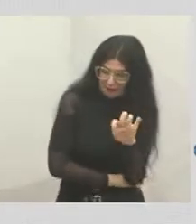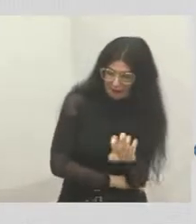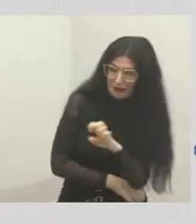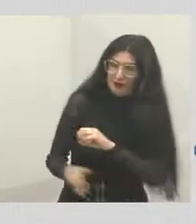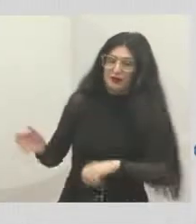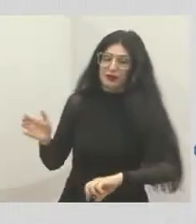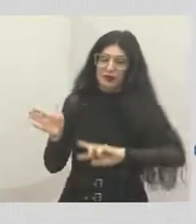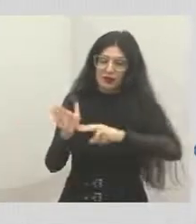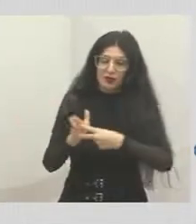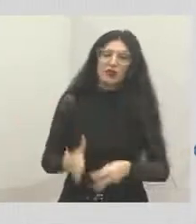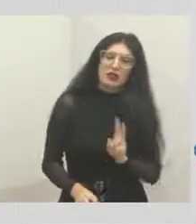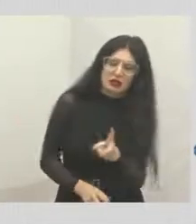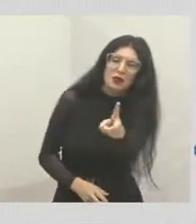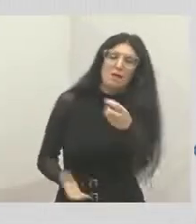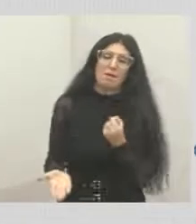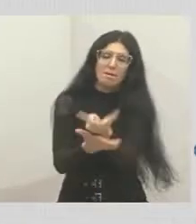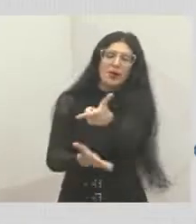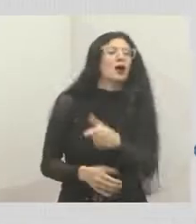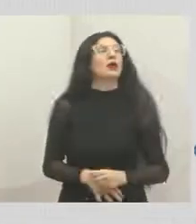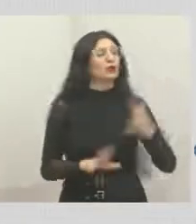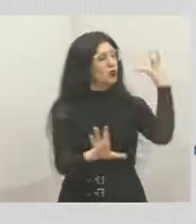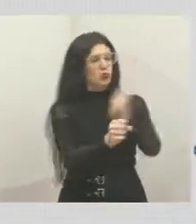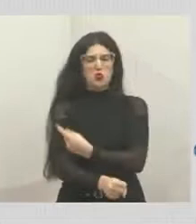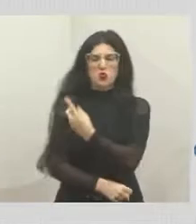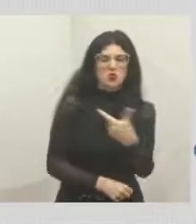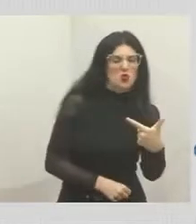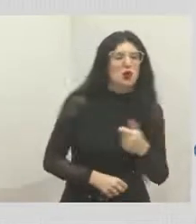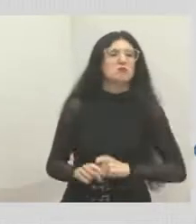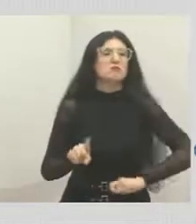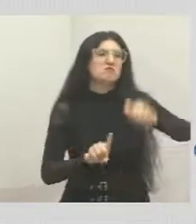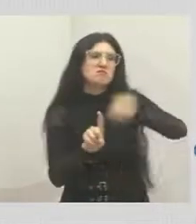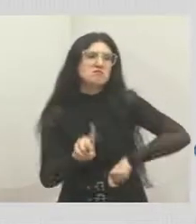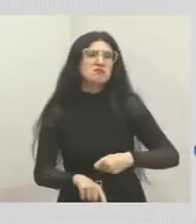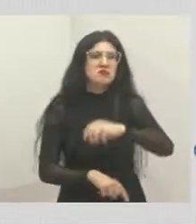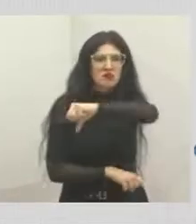foi auferida no montante de